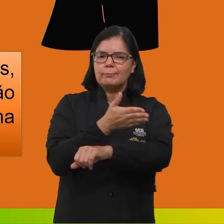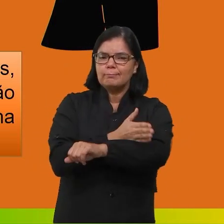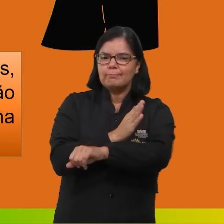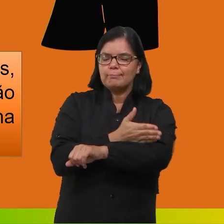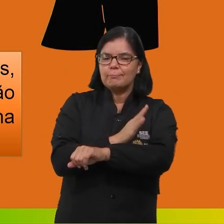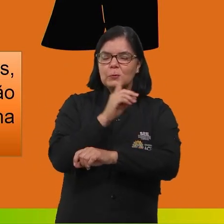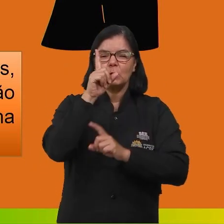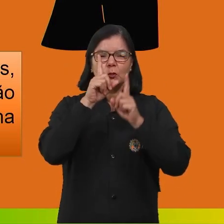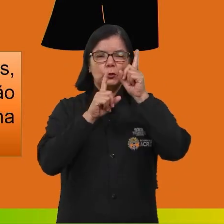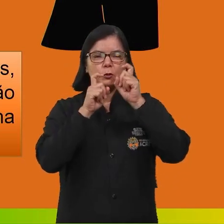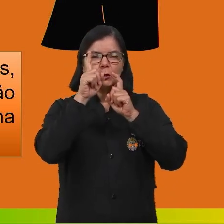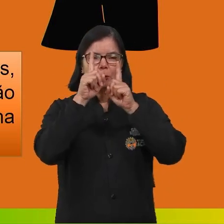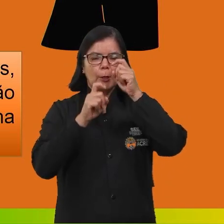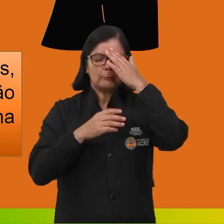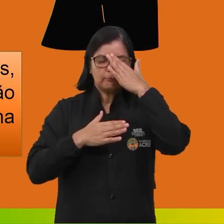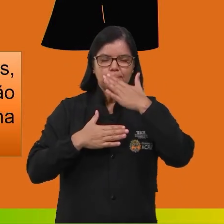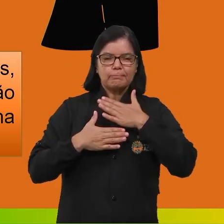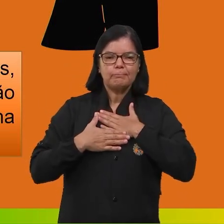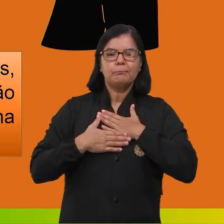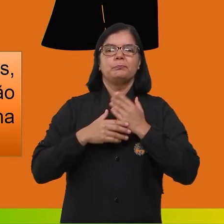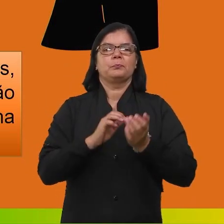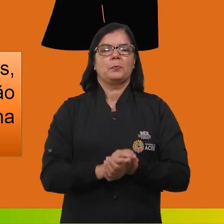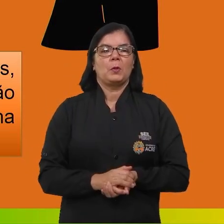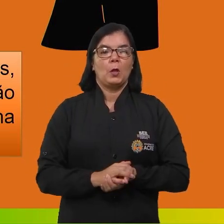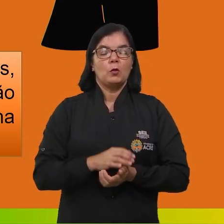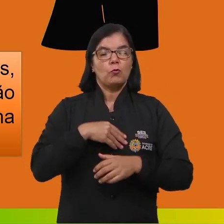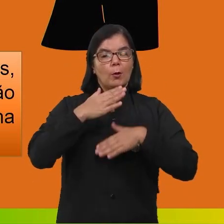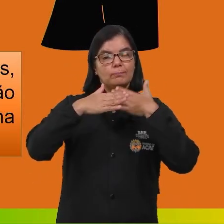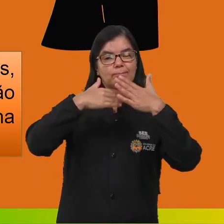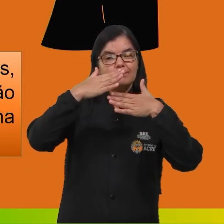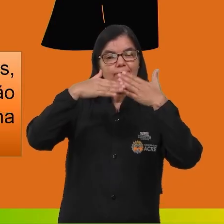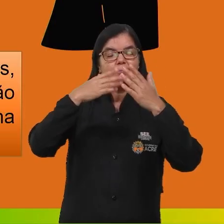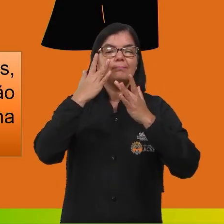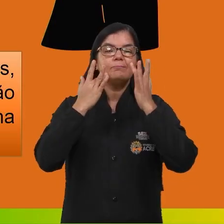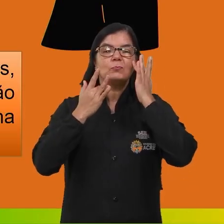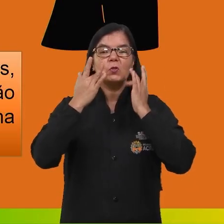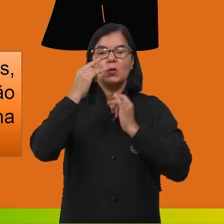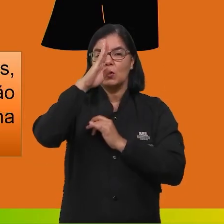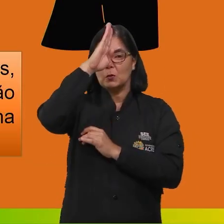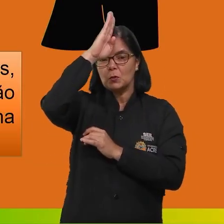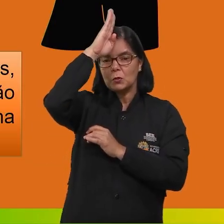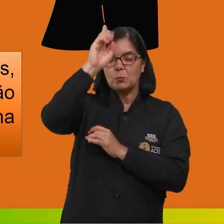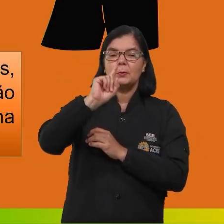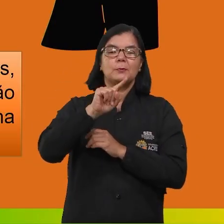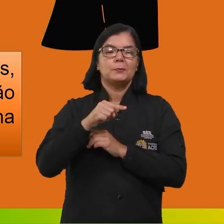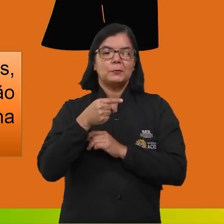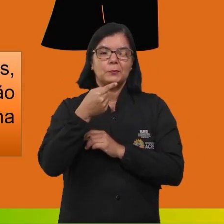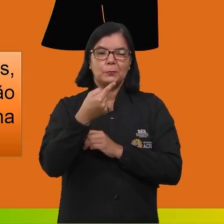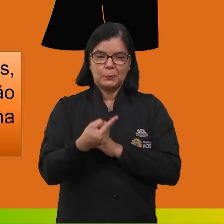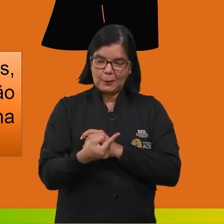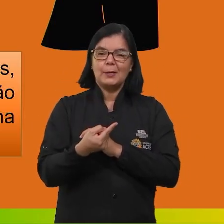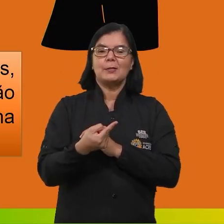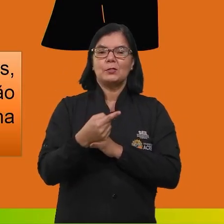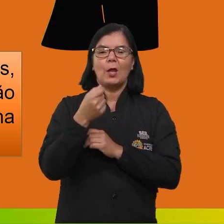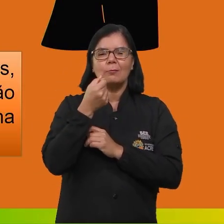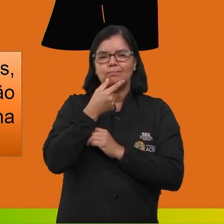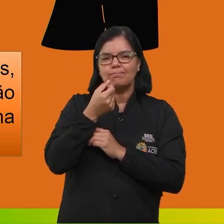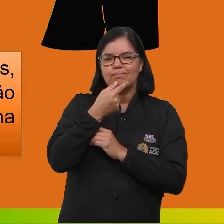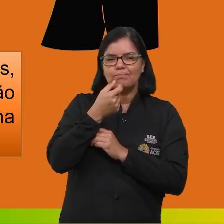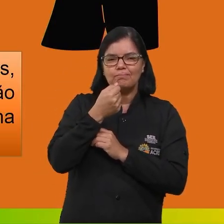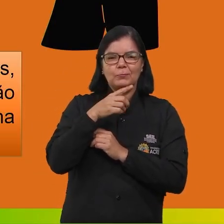praticavam formas de expressão corporal. Sua evolução no teatro romano e posteriormente na comédia